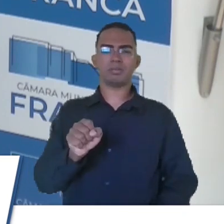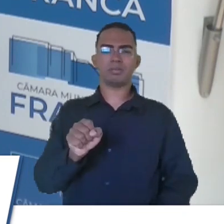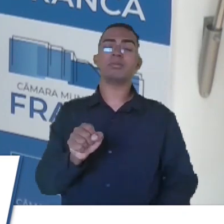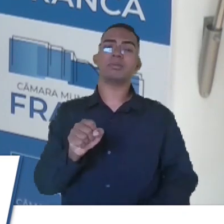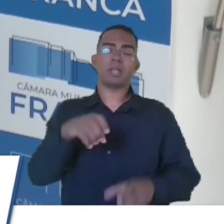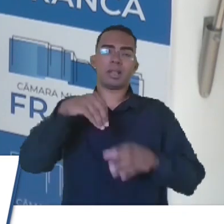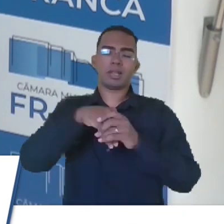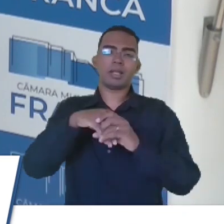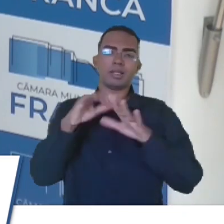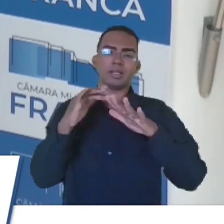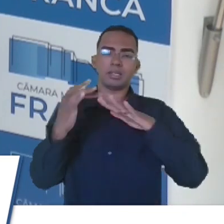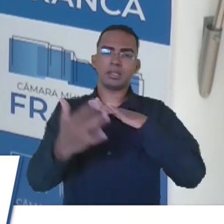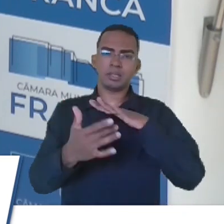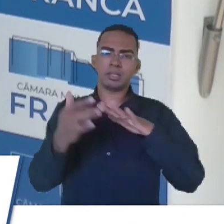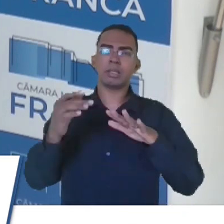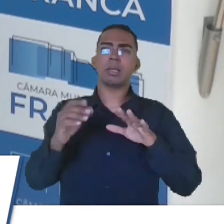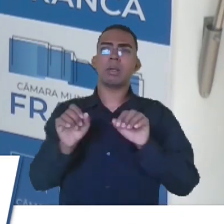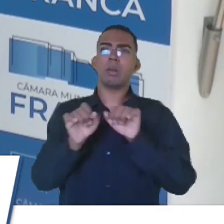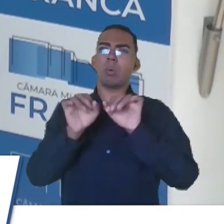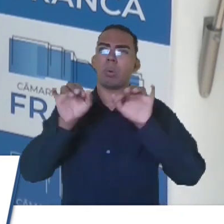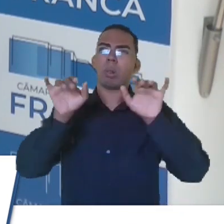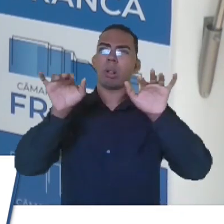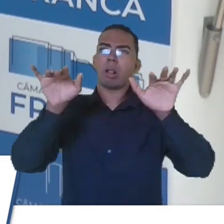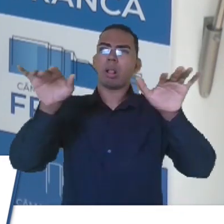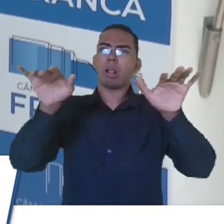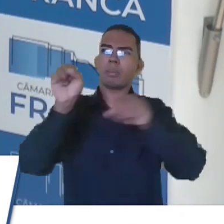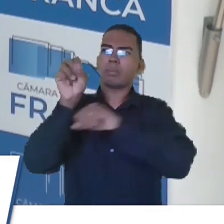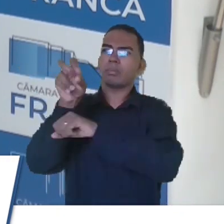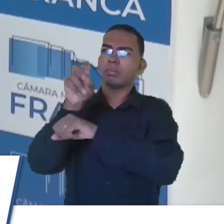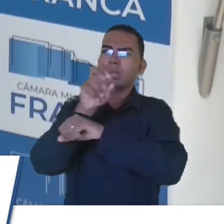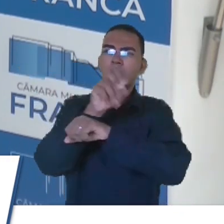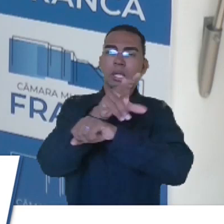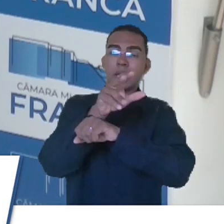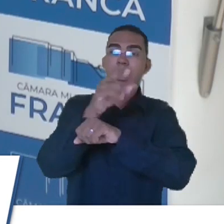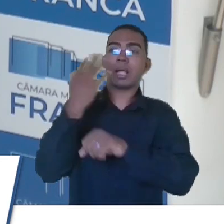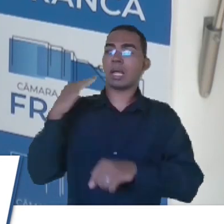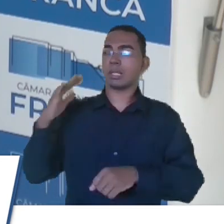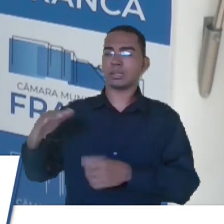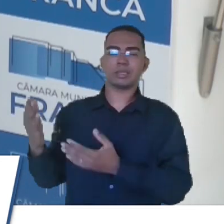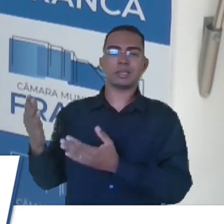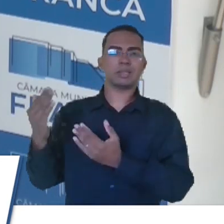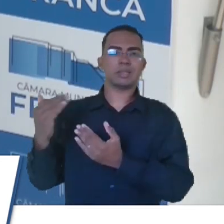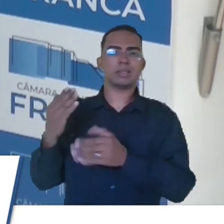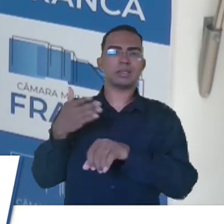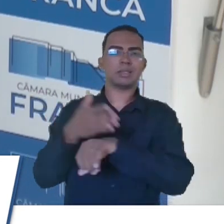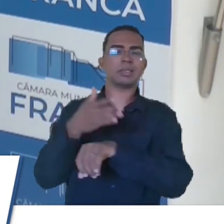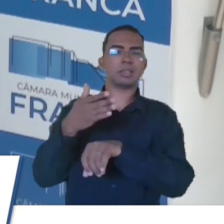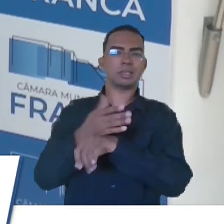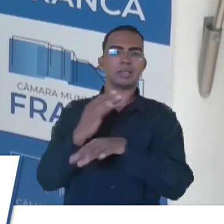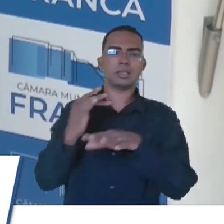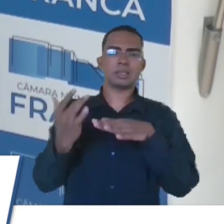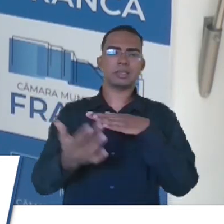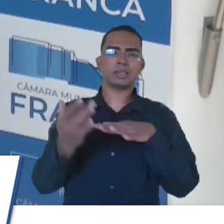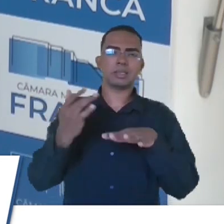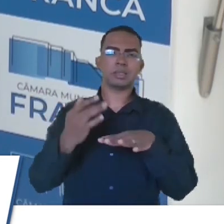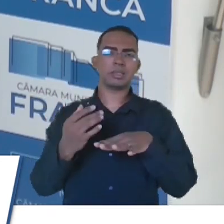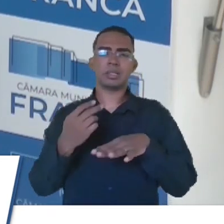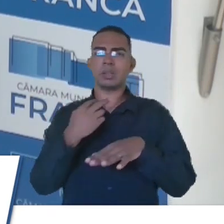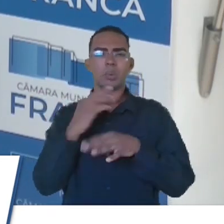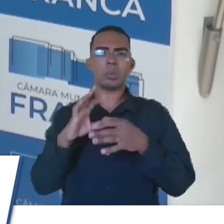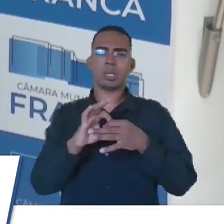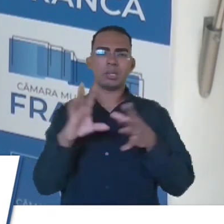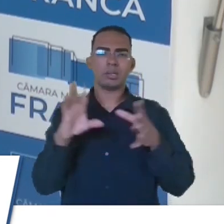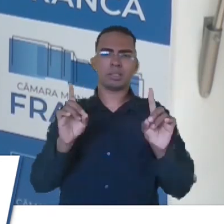redes sociais que contamina todo mundo. E as crianças e adolescentes que têm acesso à rede não estão imunes a